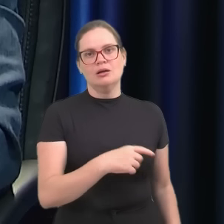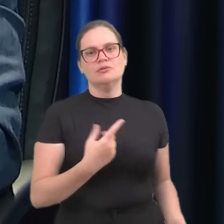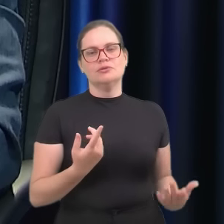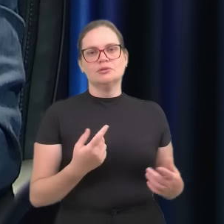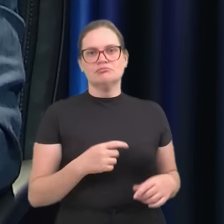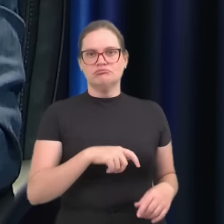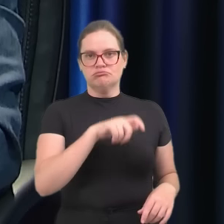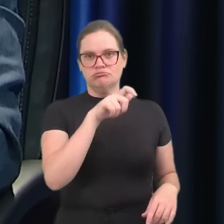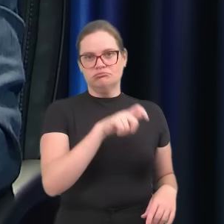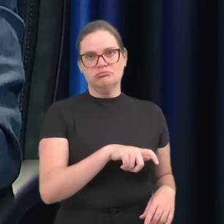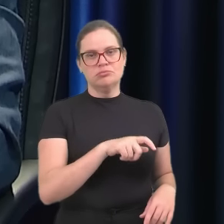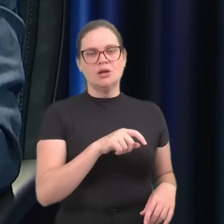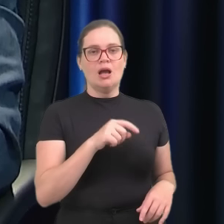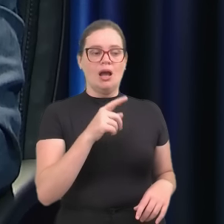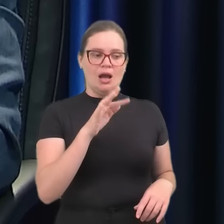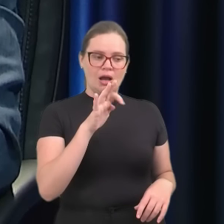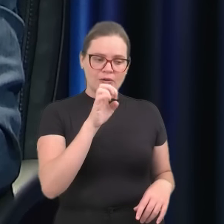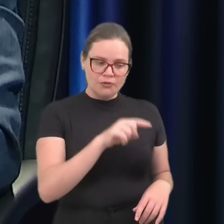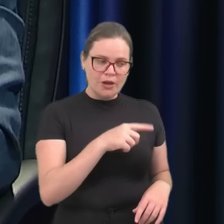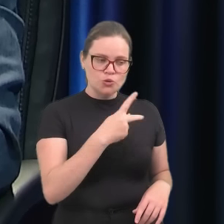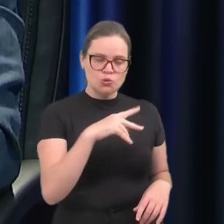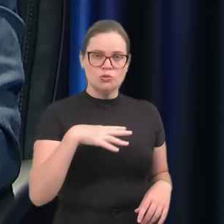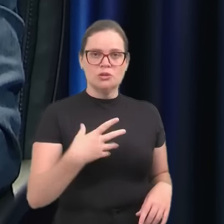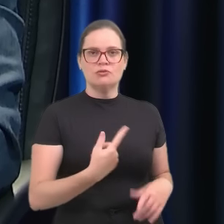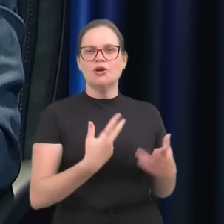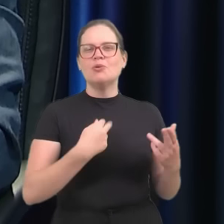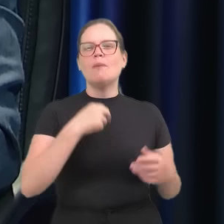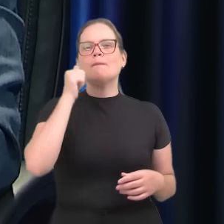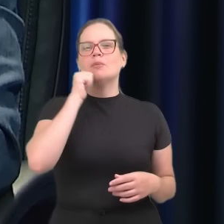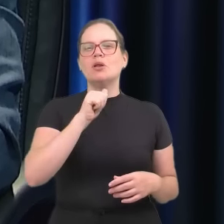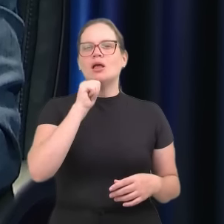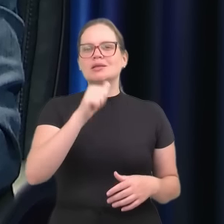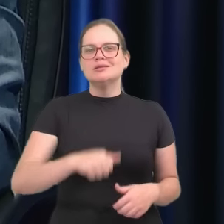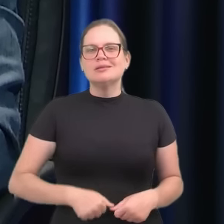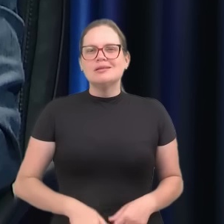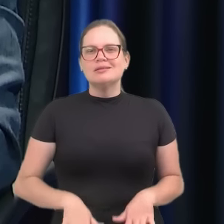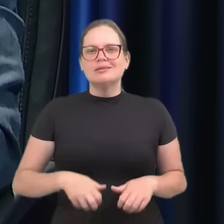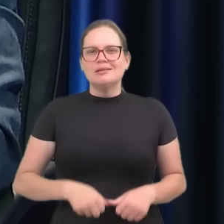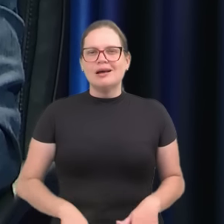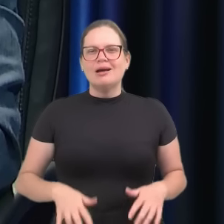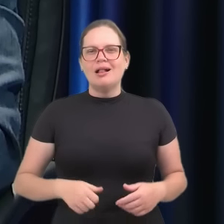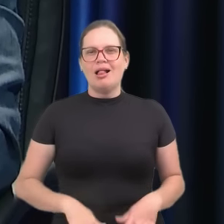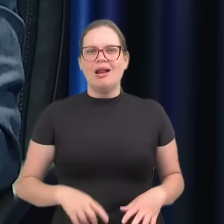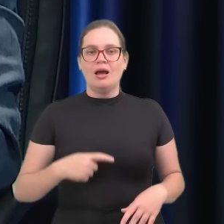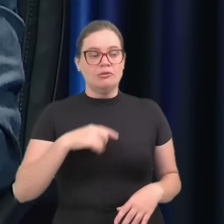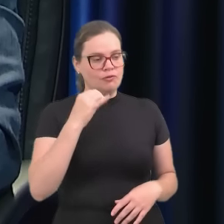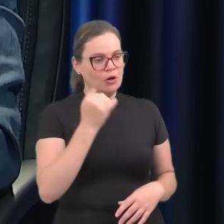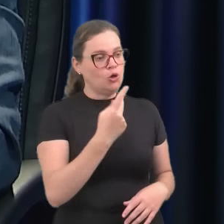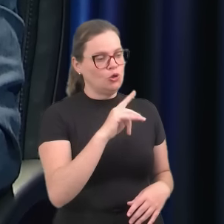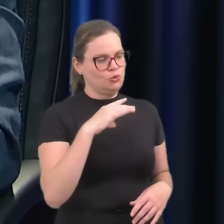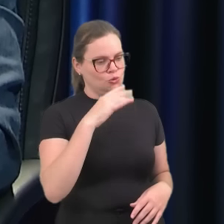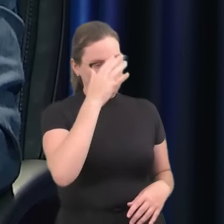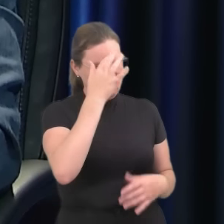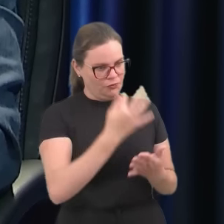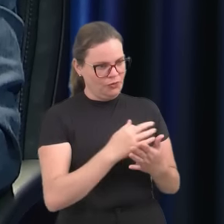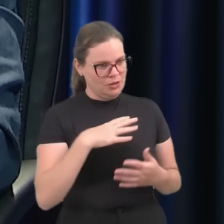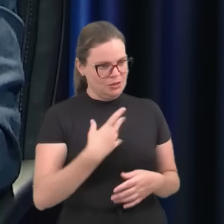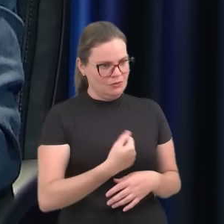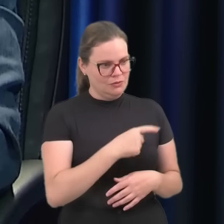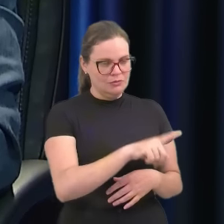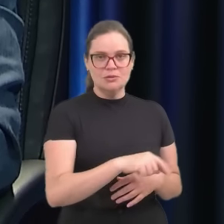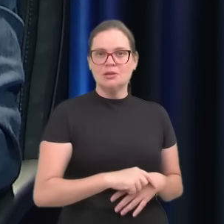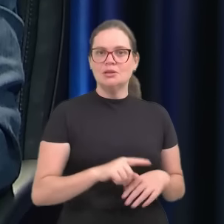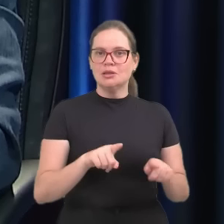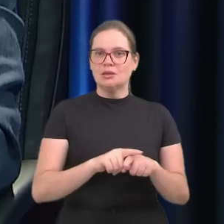sangue, a tua fé te salvou. Então, um cego de Jericó, a tua fé te